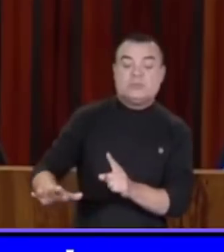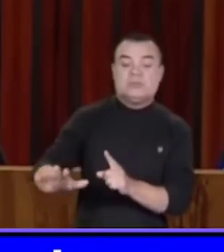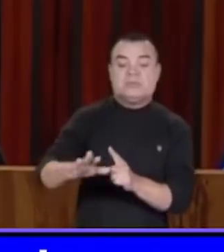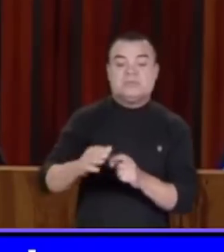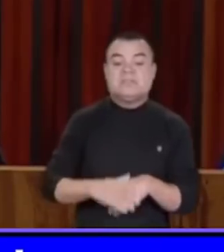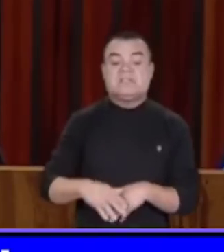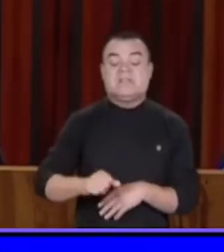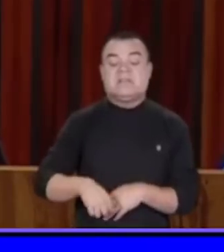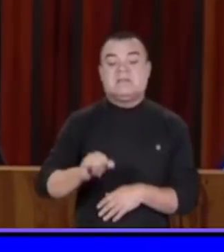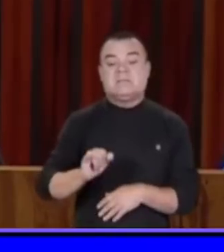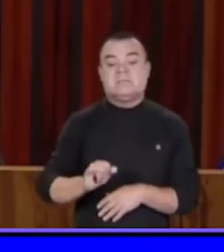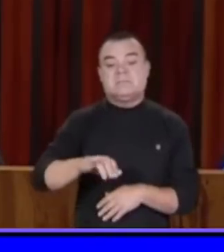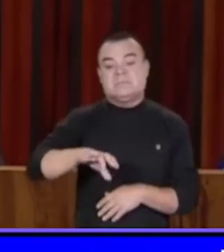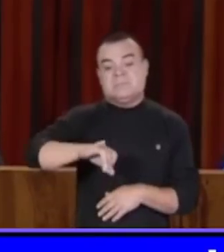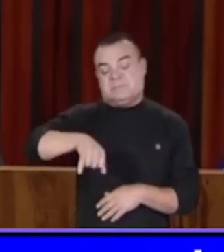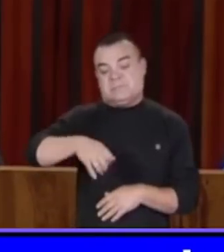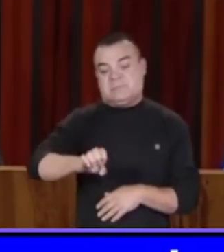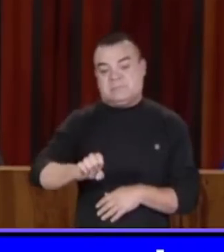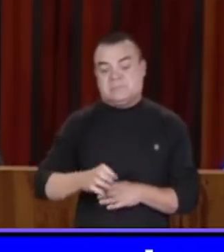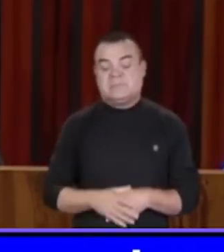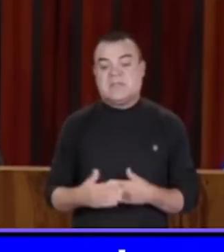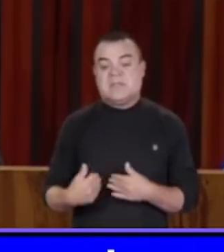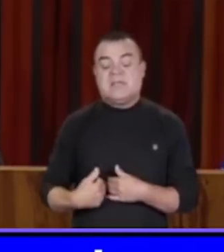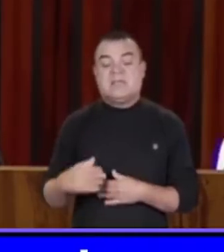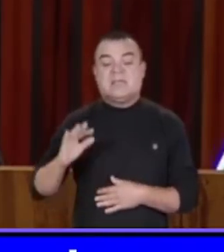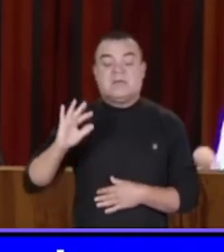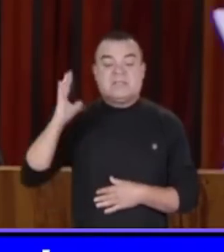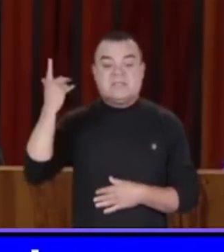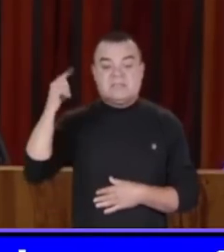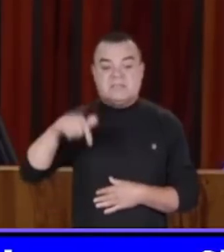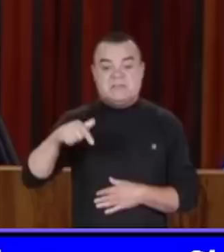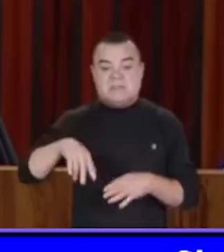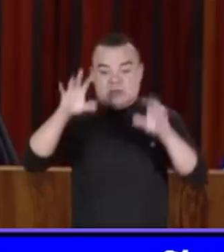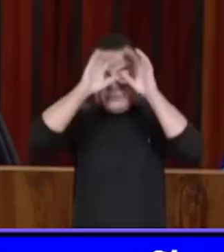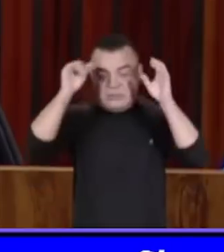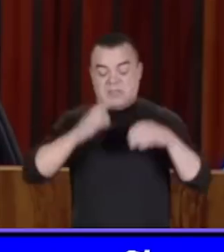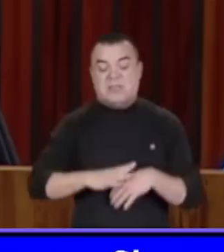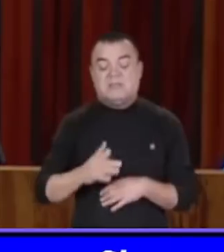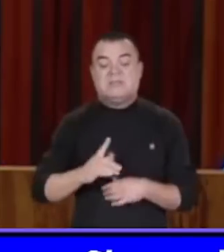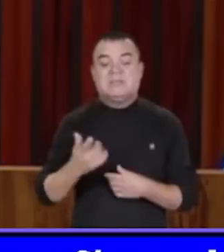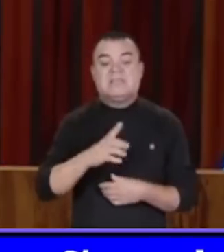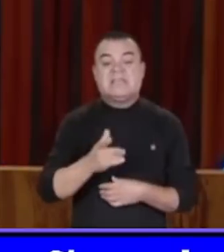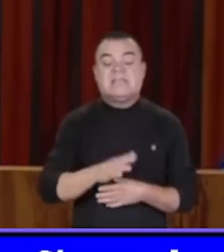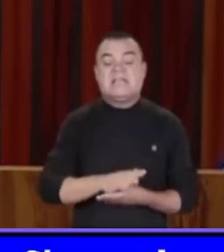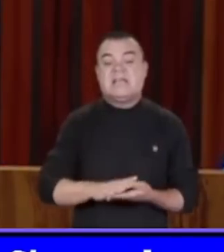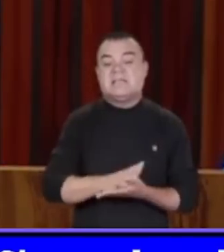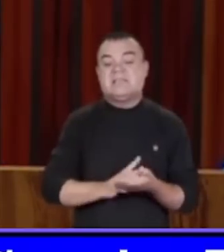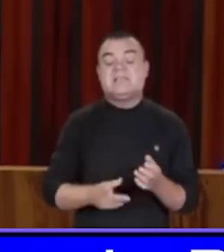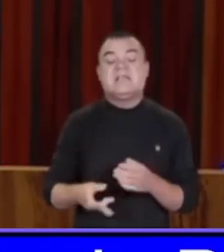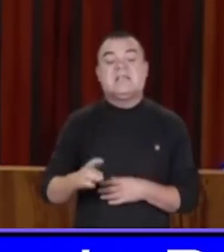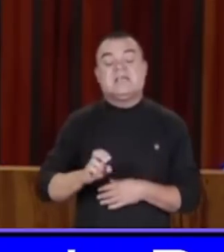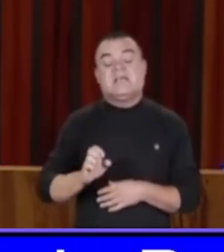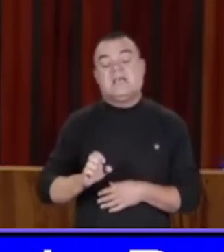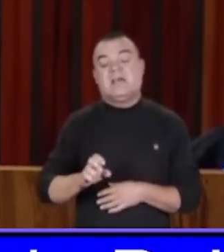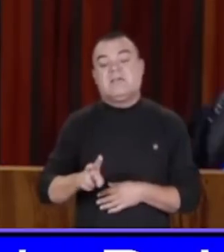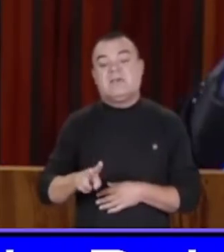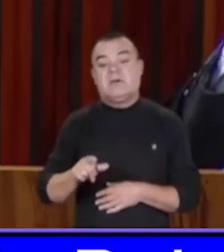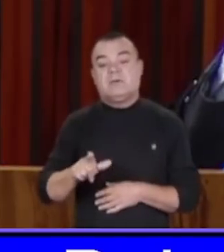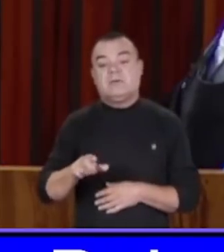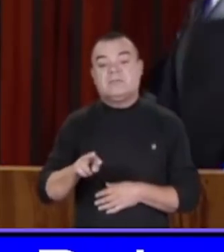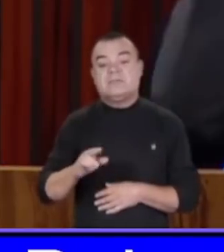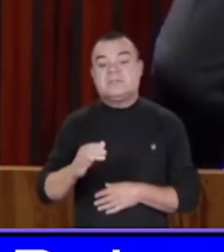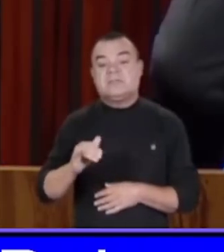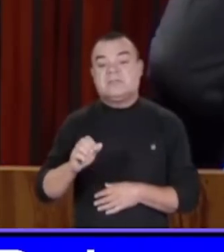AIGE. A propósito, essa decisão da Corte não tem nada de revolucionário do ponto de vista processual. É bem sabido